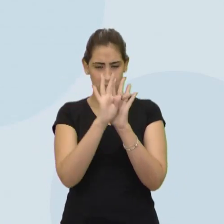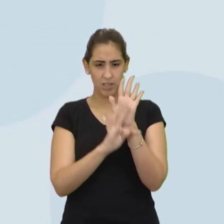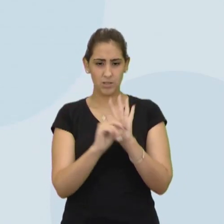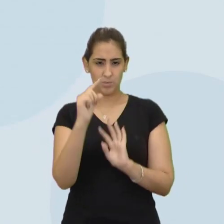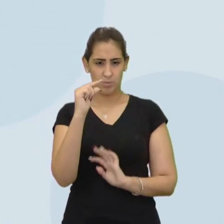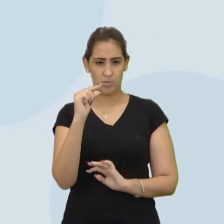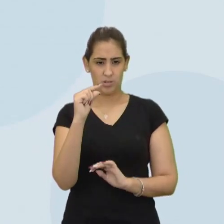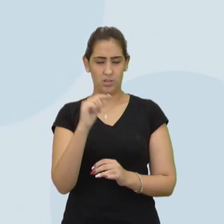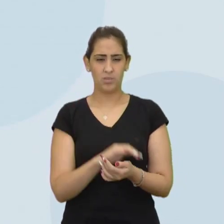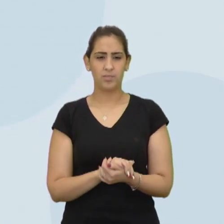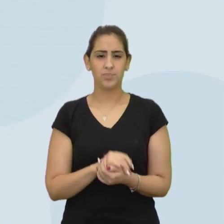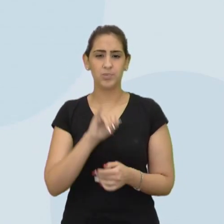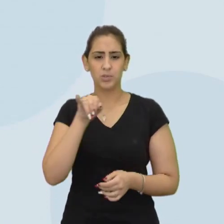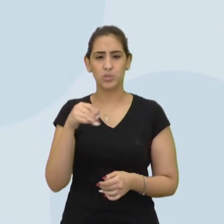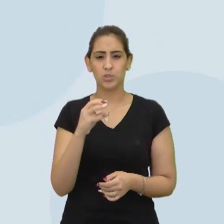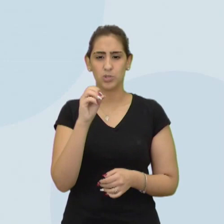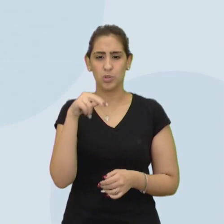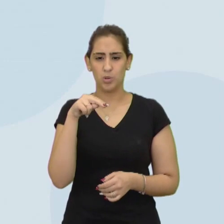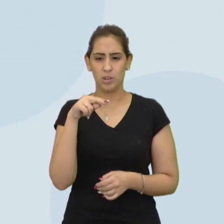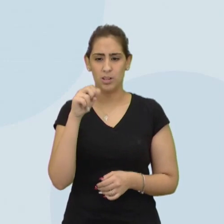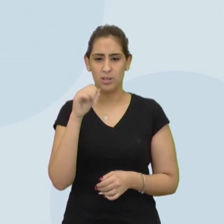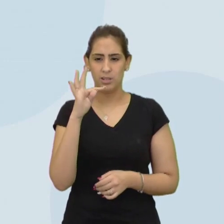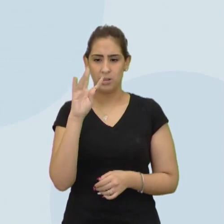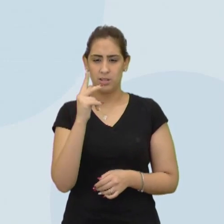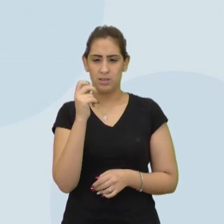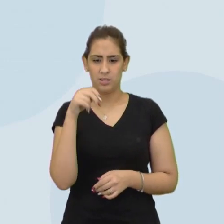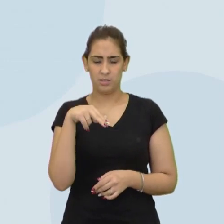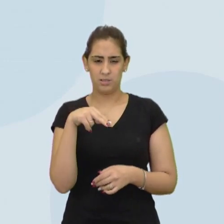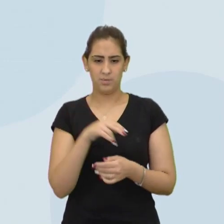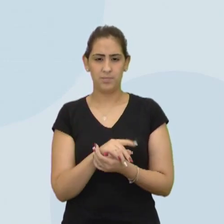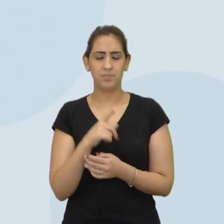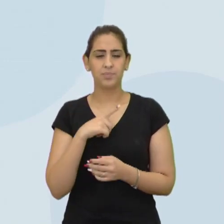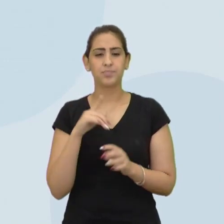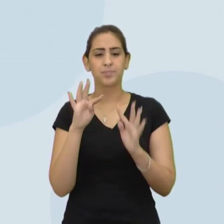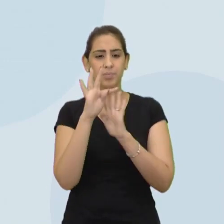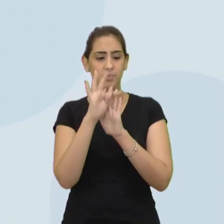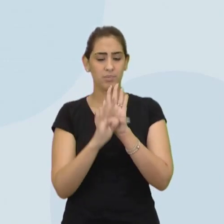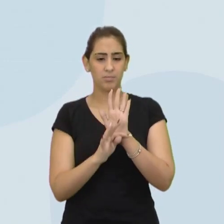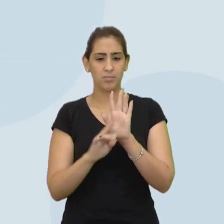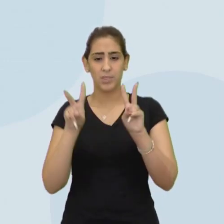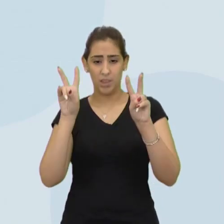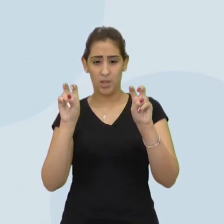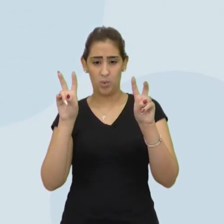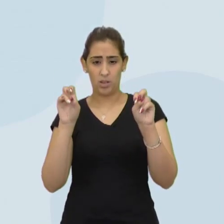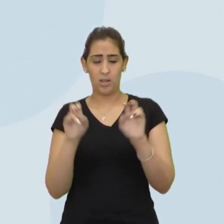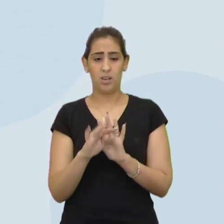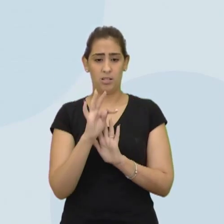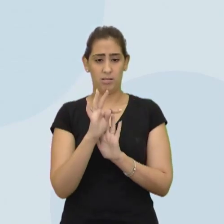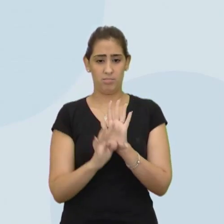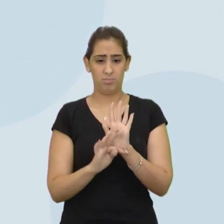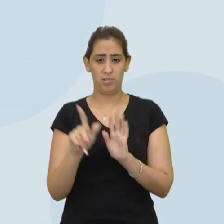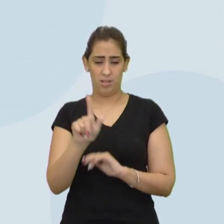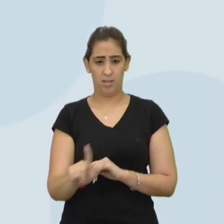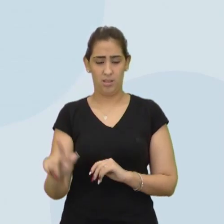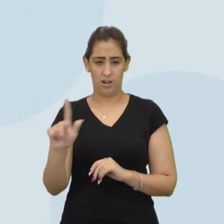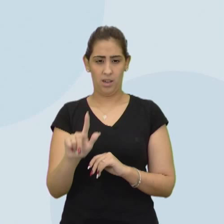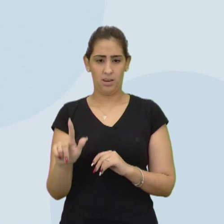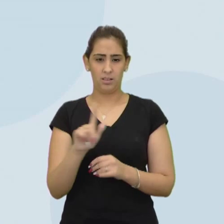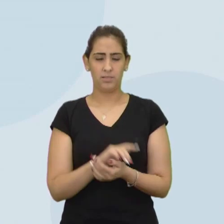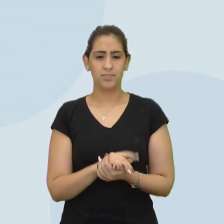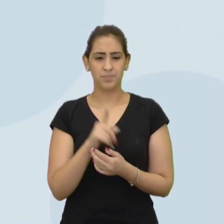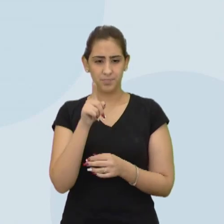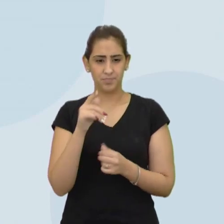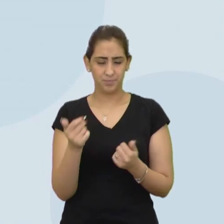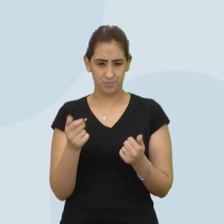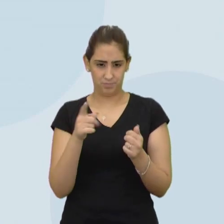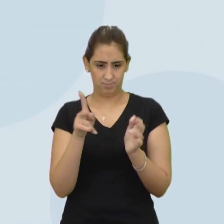Jonathan Culler, que tem essa obra, né, sobre teoria literária. E nessa obra, que se